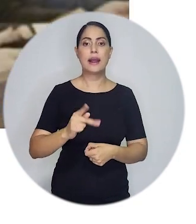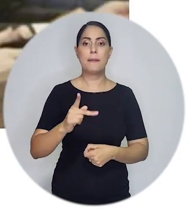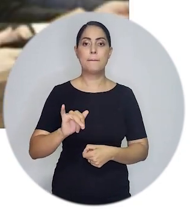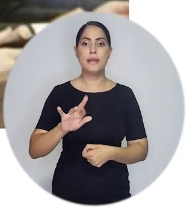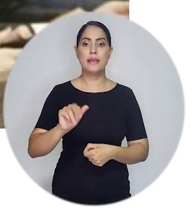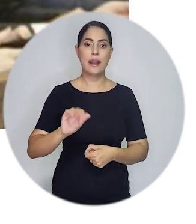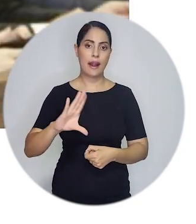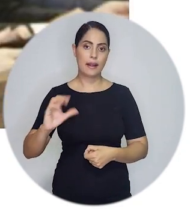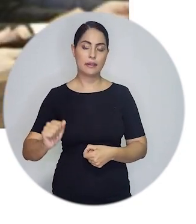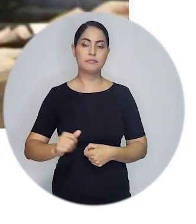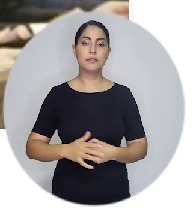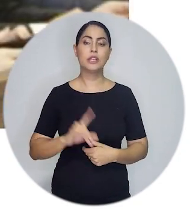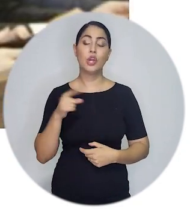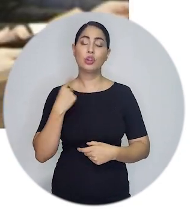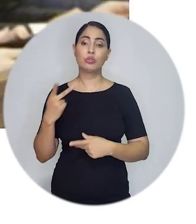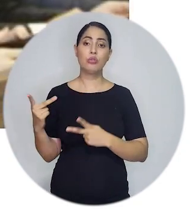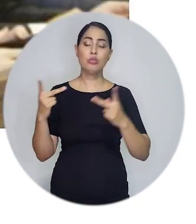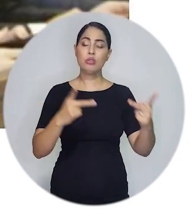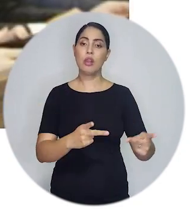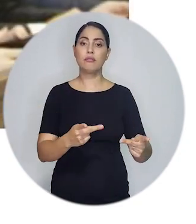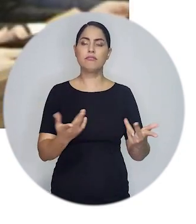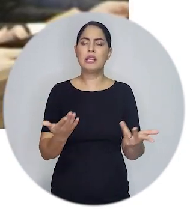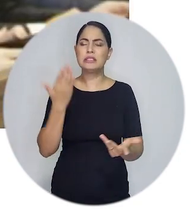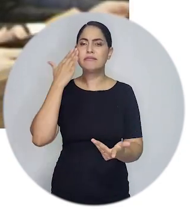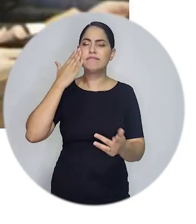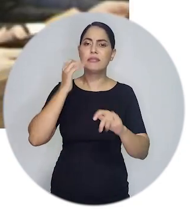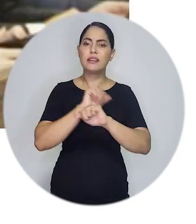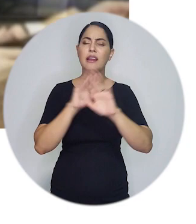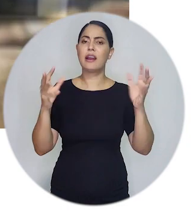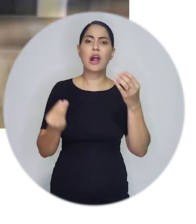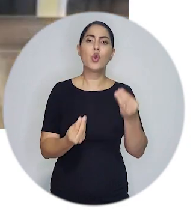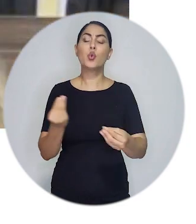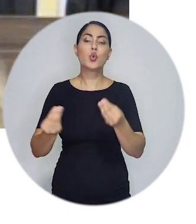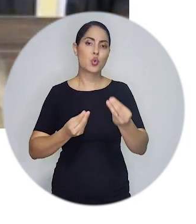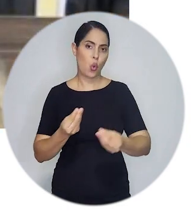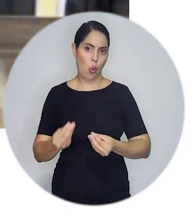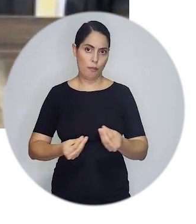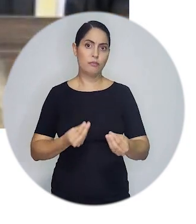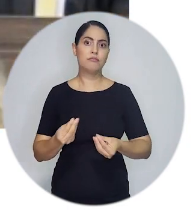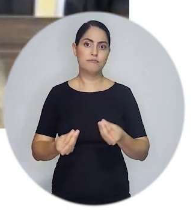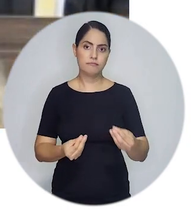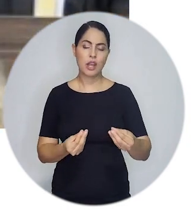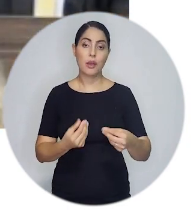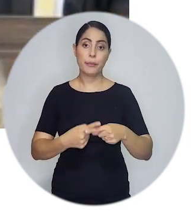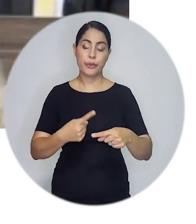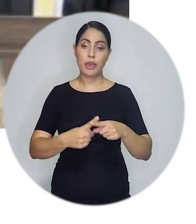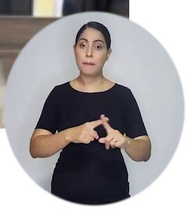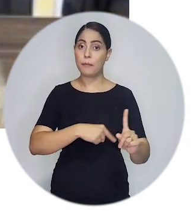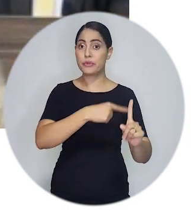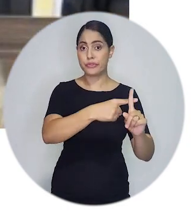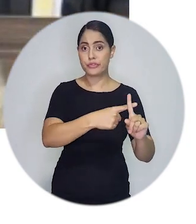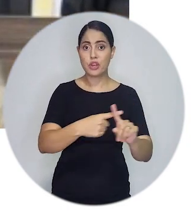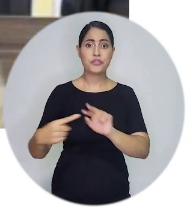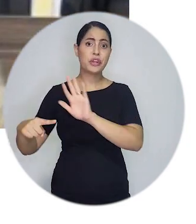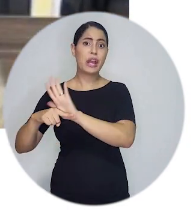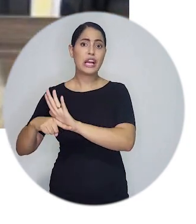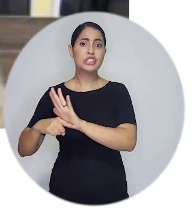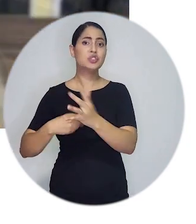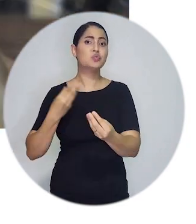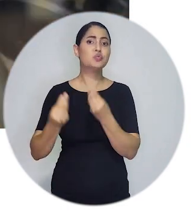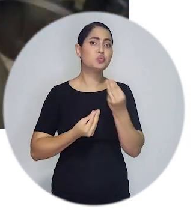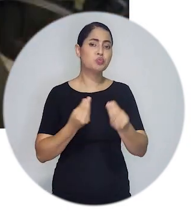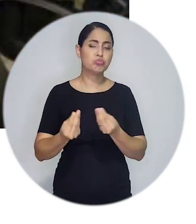de Arapiraca, e essas visitas justamente buscam entender como está funcionando os